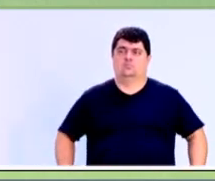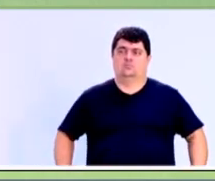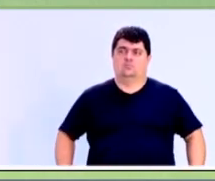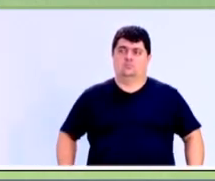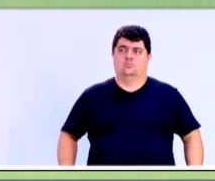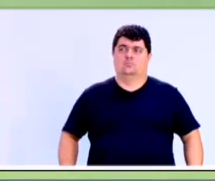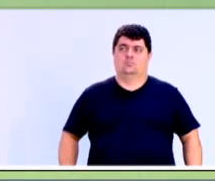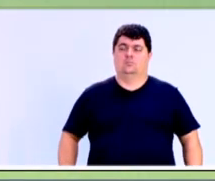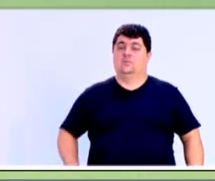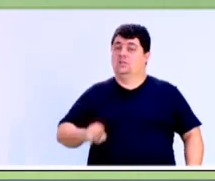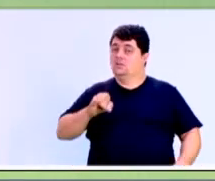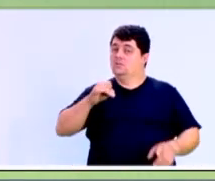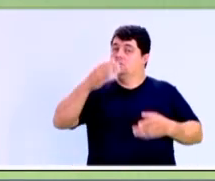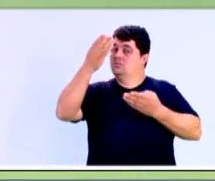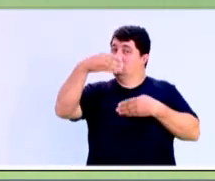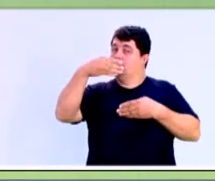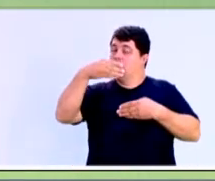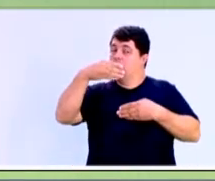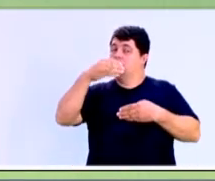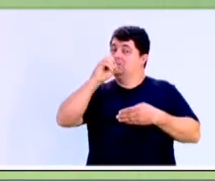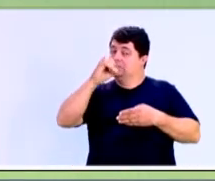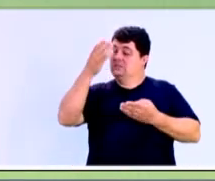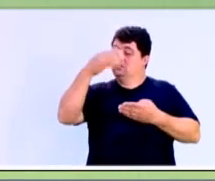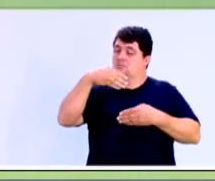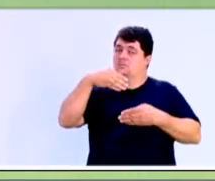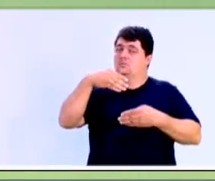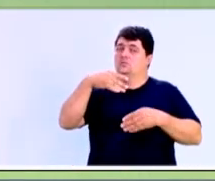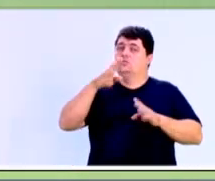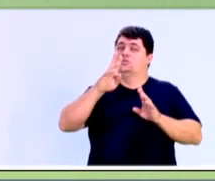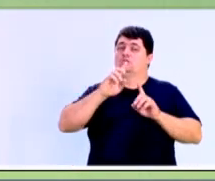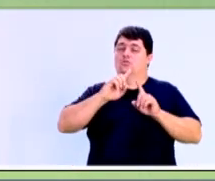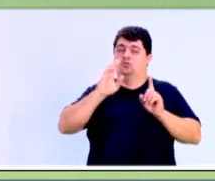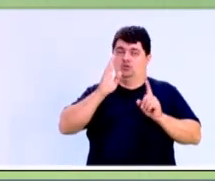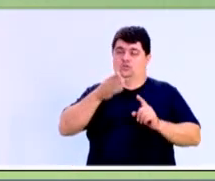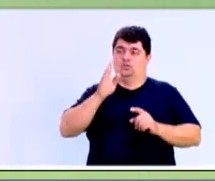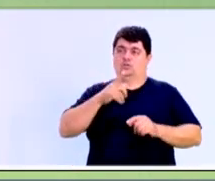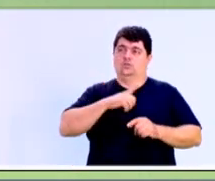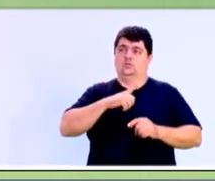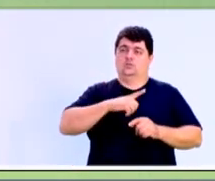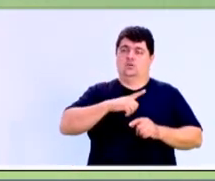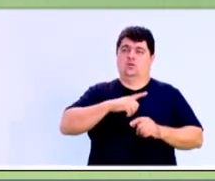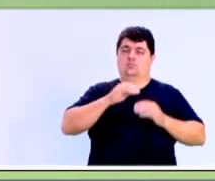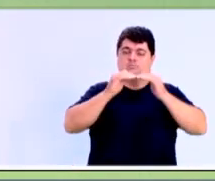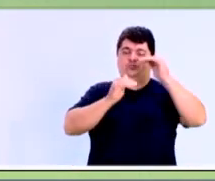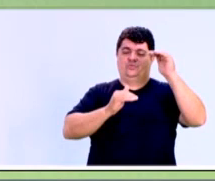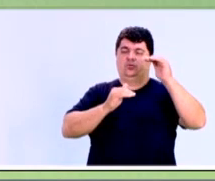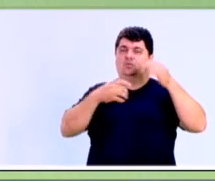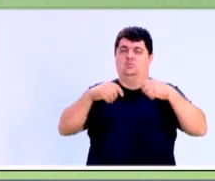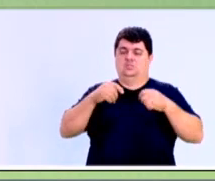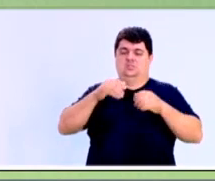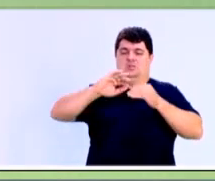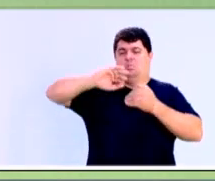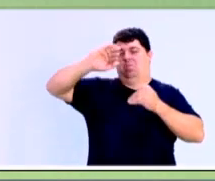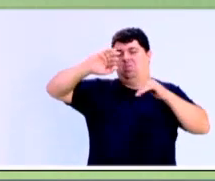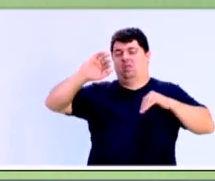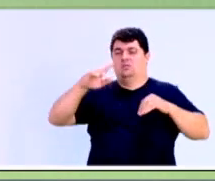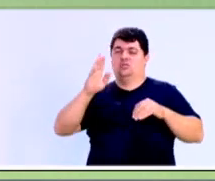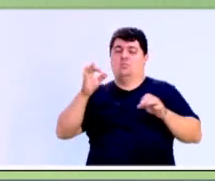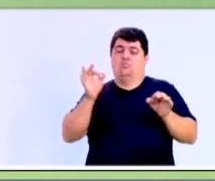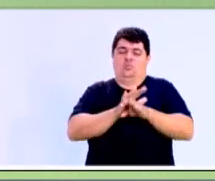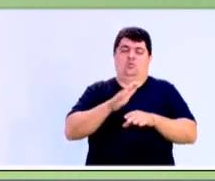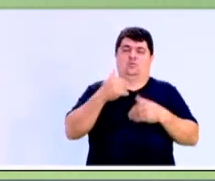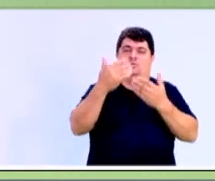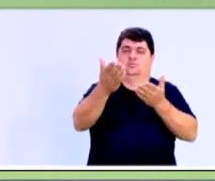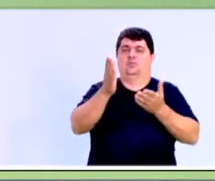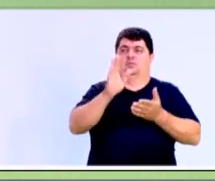na prova, a gente não sabe ainda, né? Não viu? Se cair na prova, já vai estar feita, tá? Vocês não vão ter que separar isso, não. Ciclo